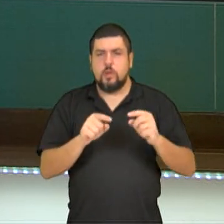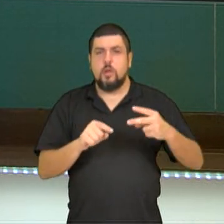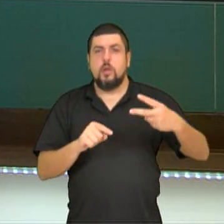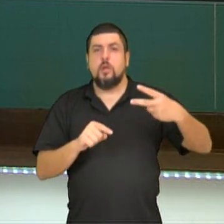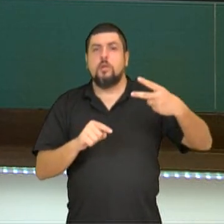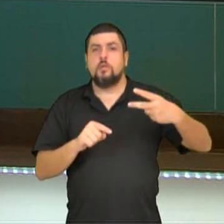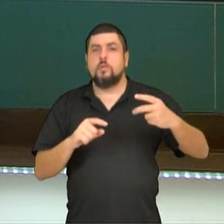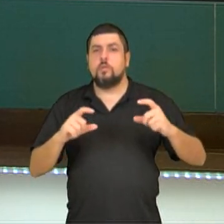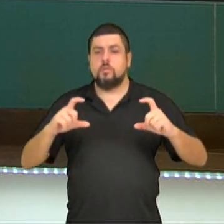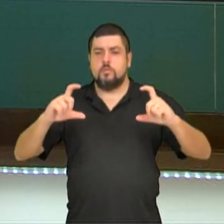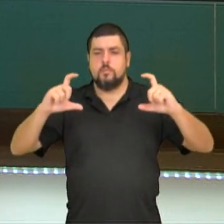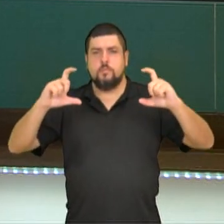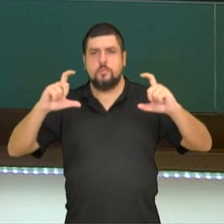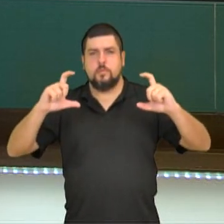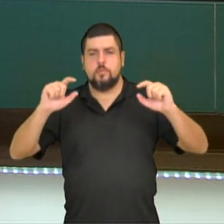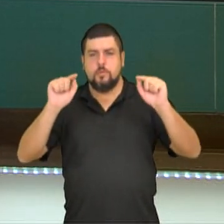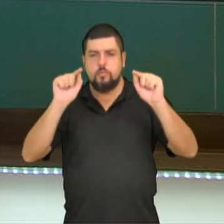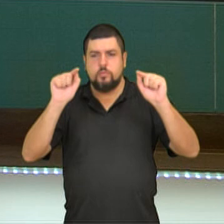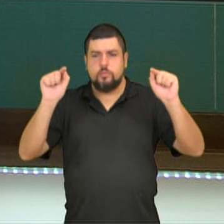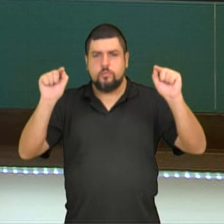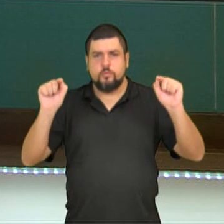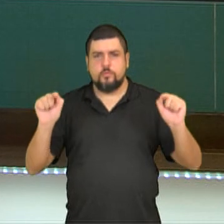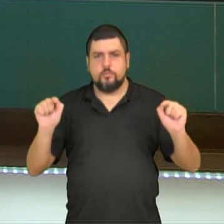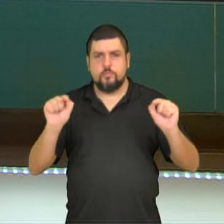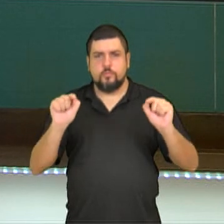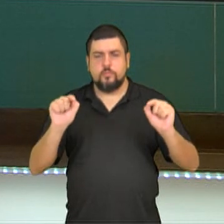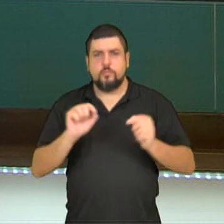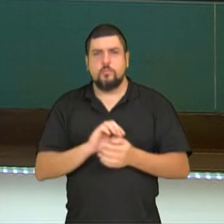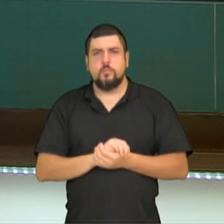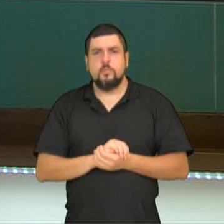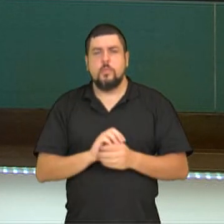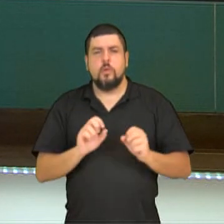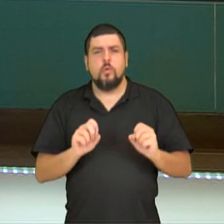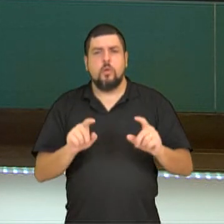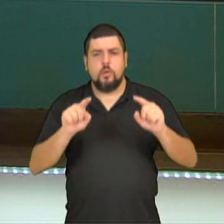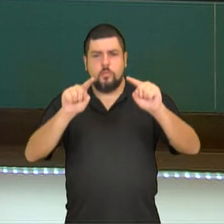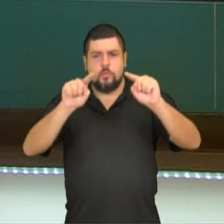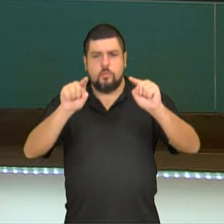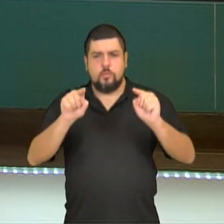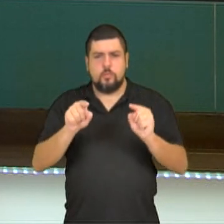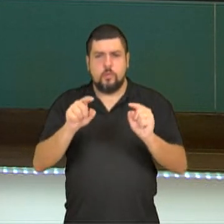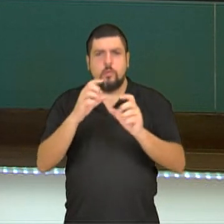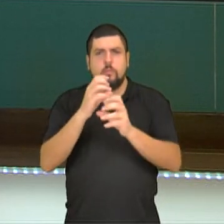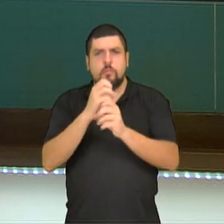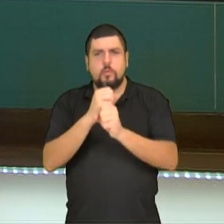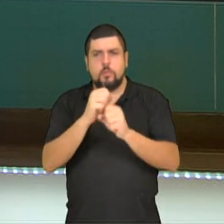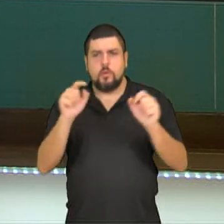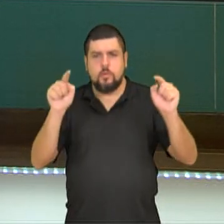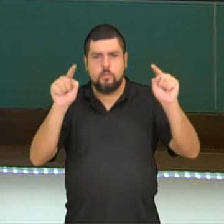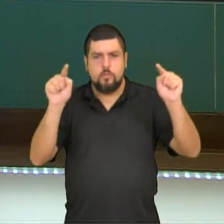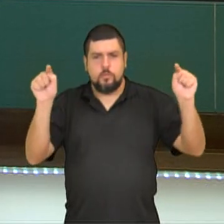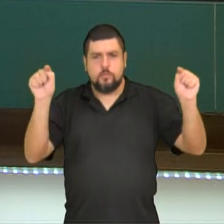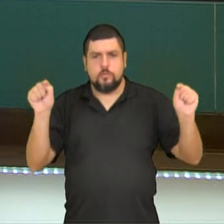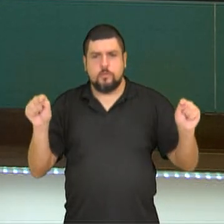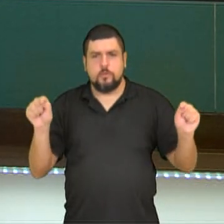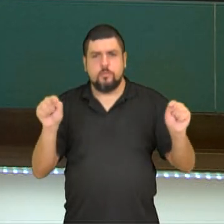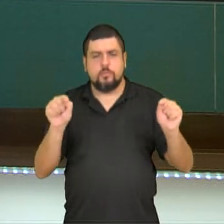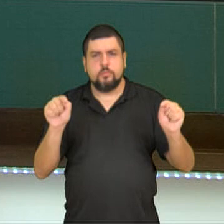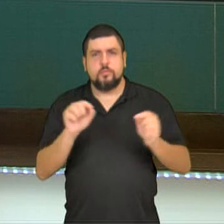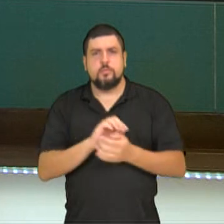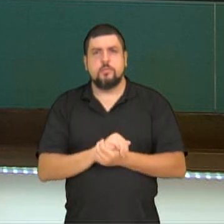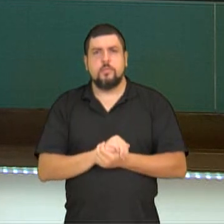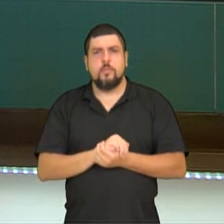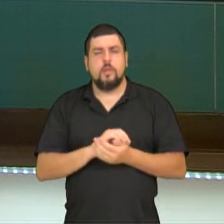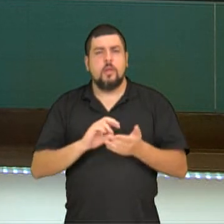ele é retinho. Mas espera aí, gente. Parênteses, colchetes, em uma expressão, eles indicam o